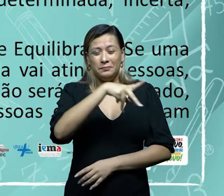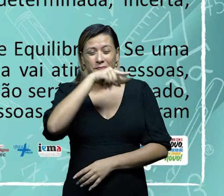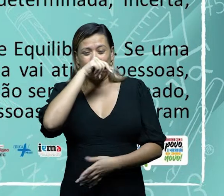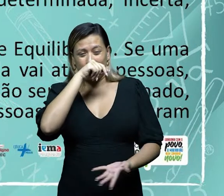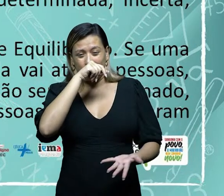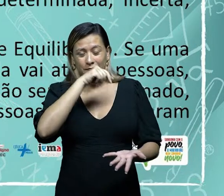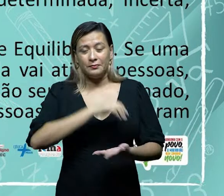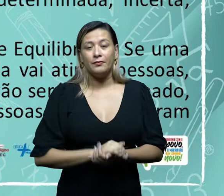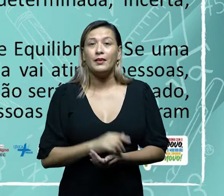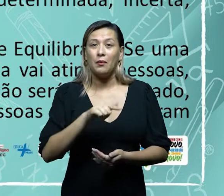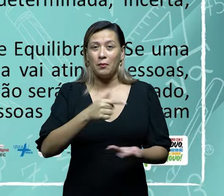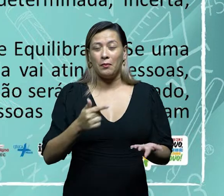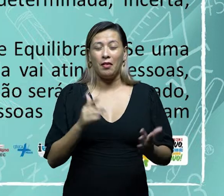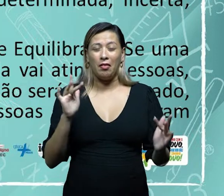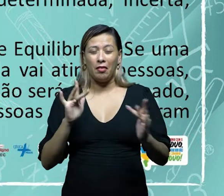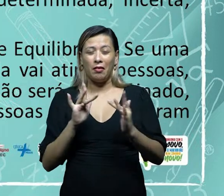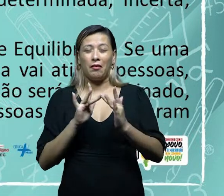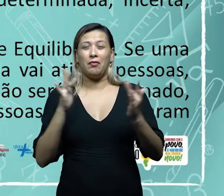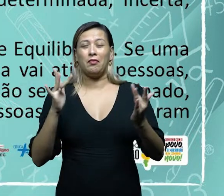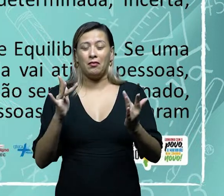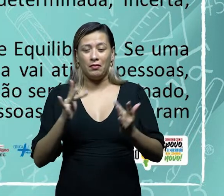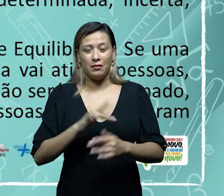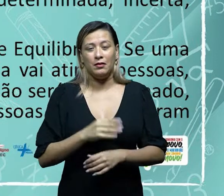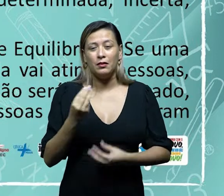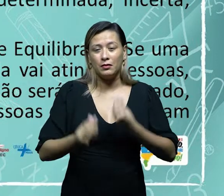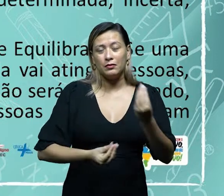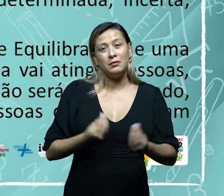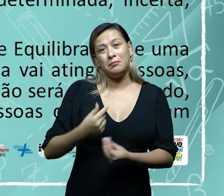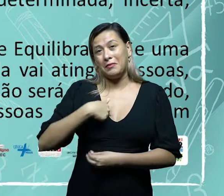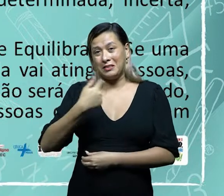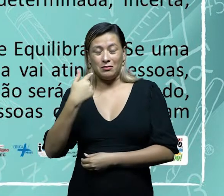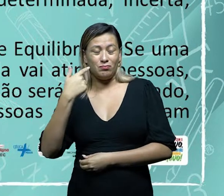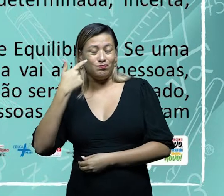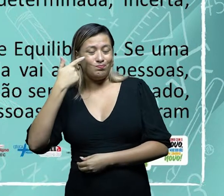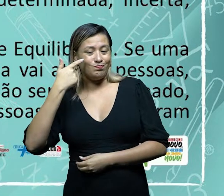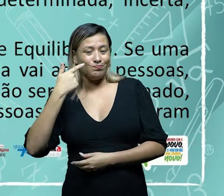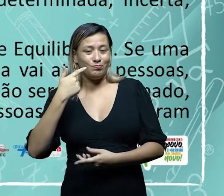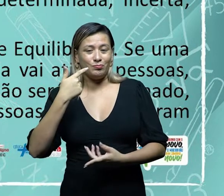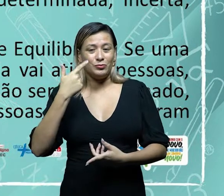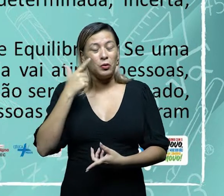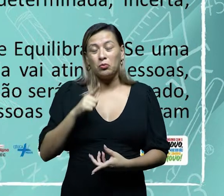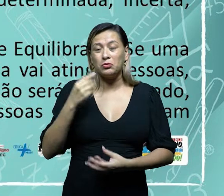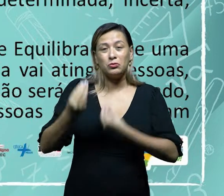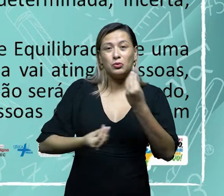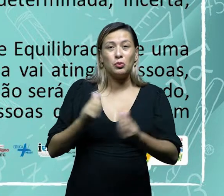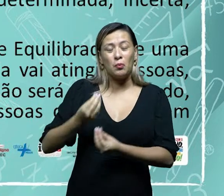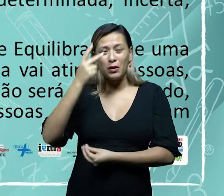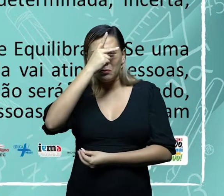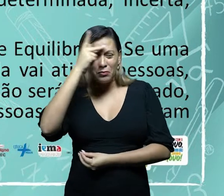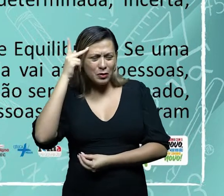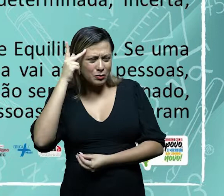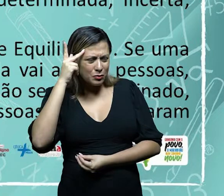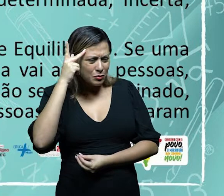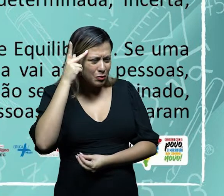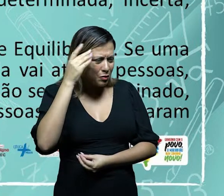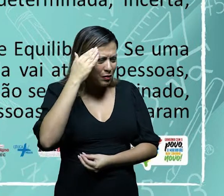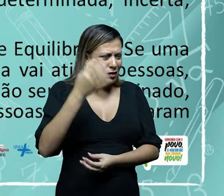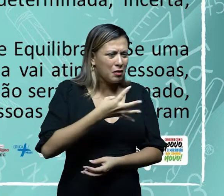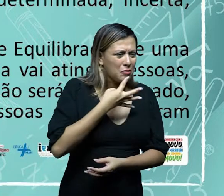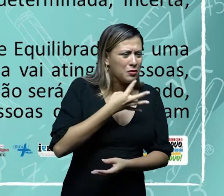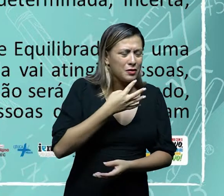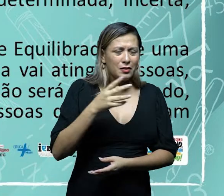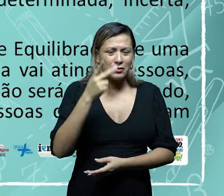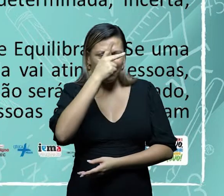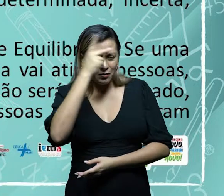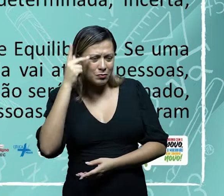Eles serão contaminados de fato, mas eu não consigo, né, precisar quais foram as pessoas que de fato